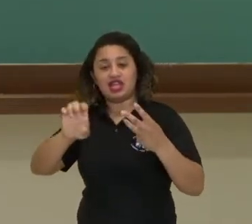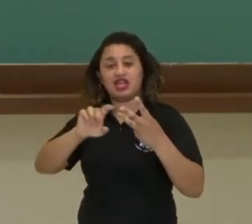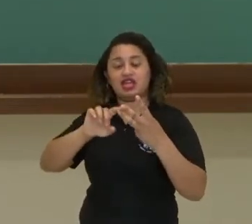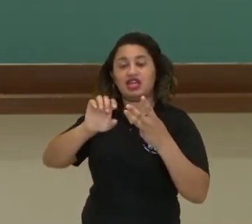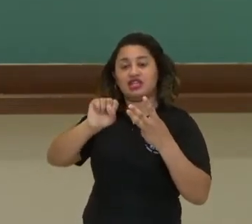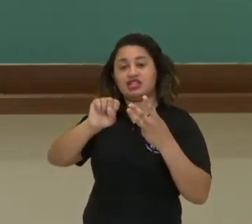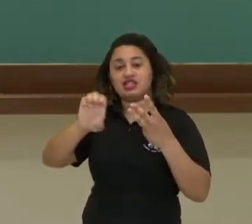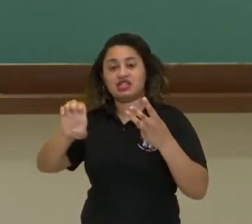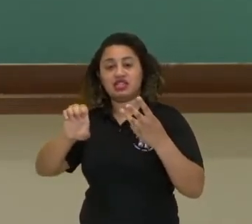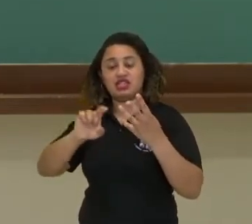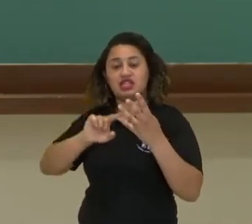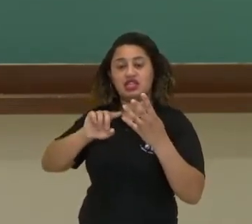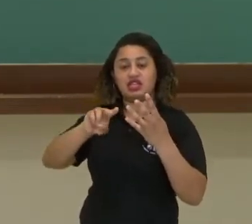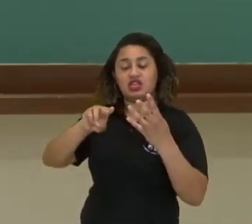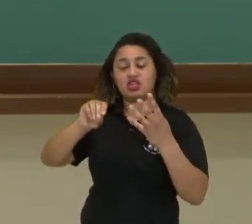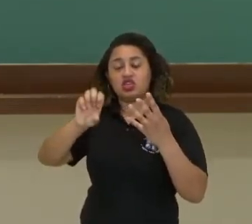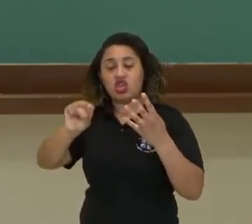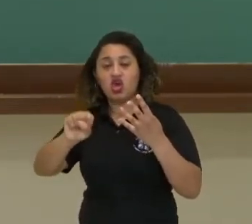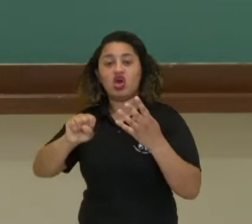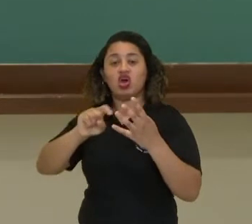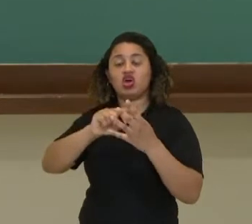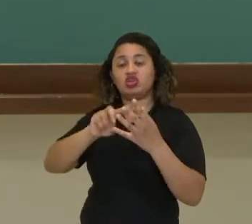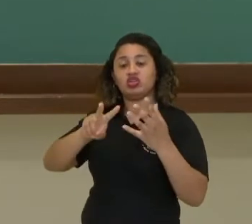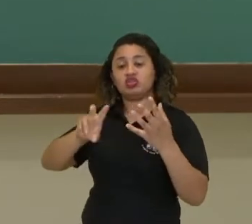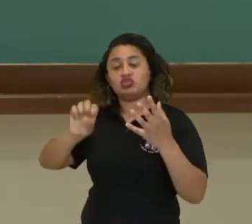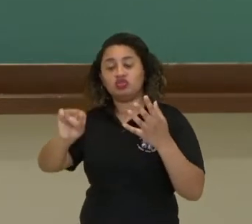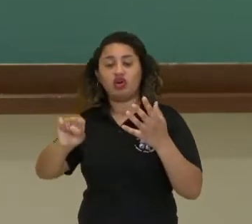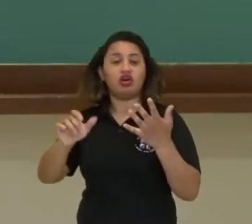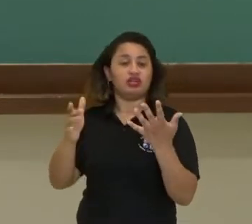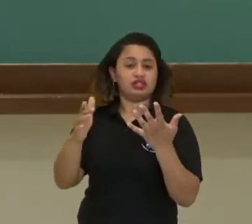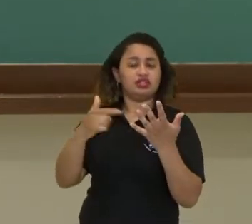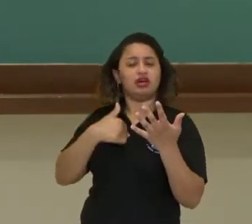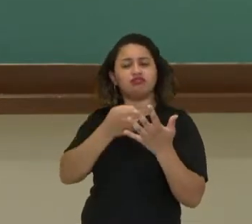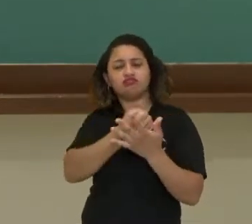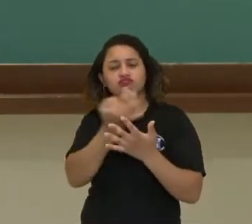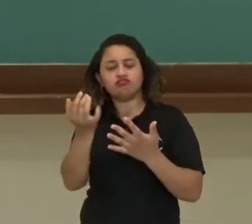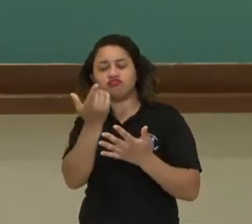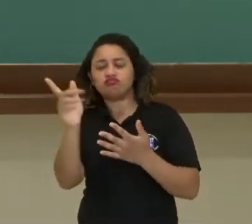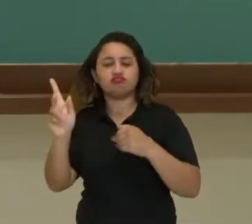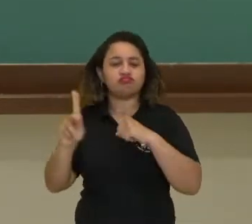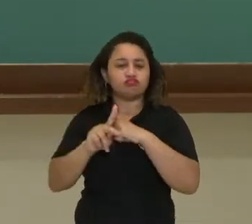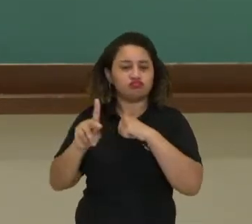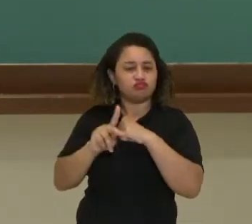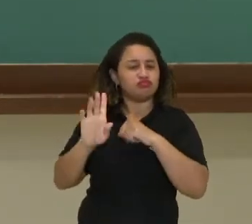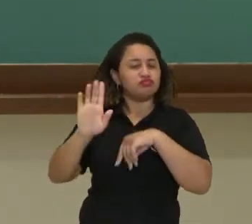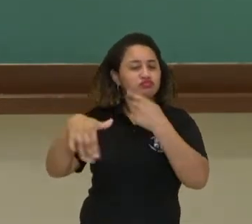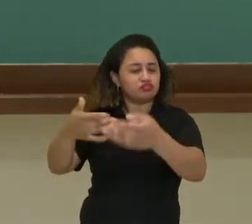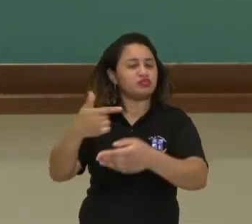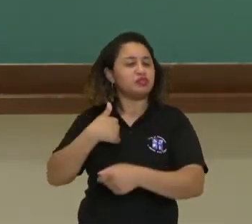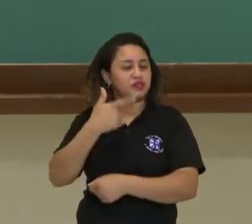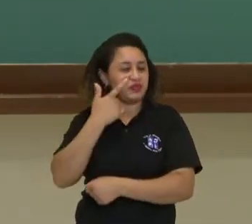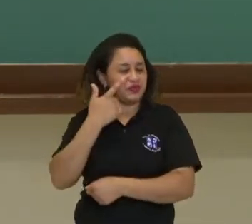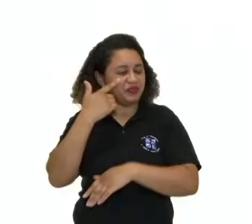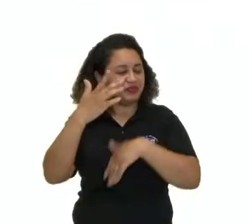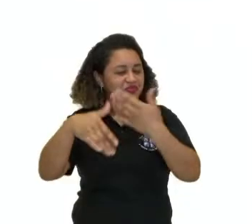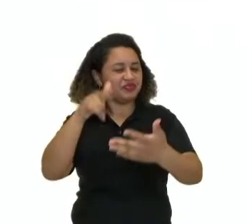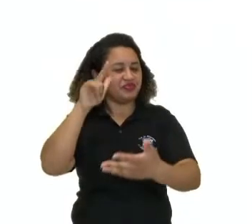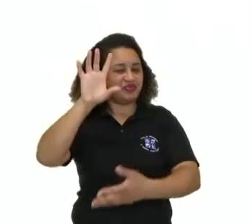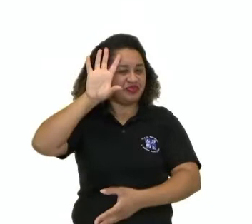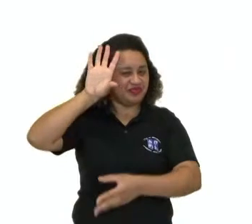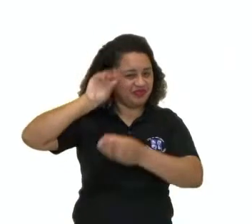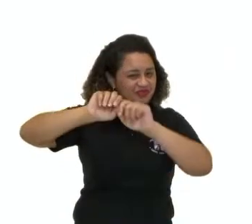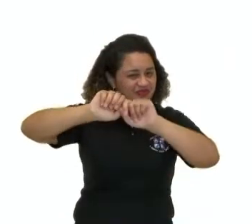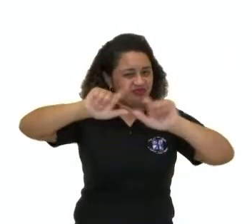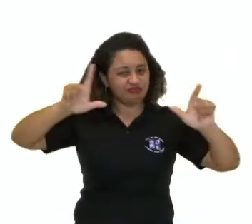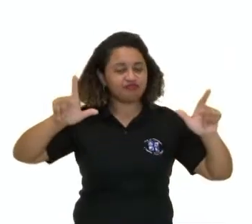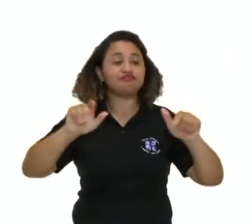nos voz meme comigo cê se consigo vamos ver aqui você vai entender compreender